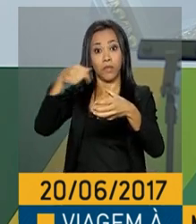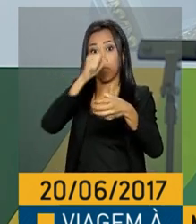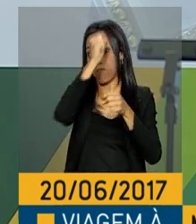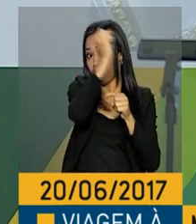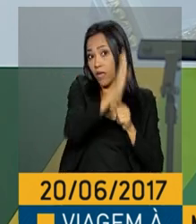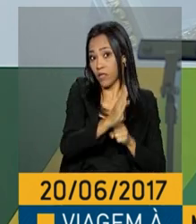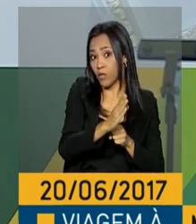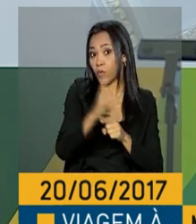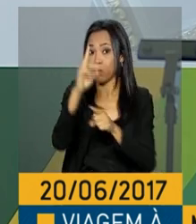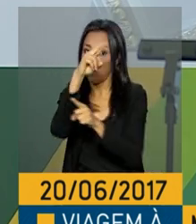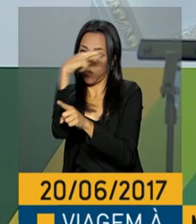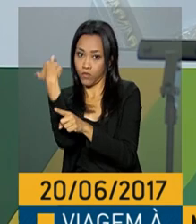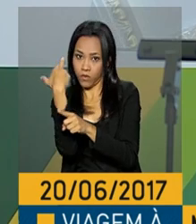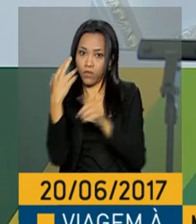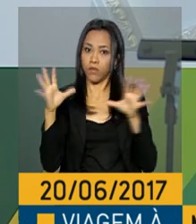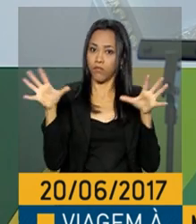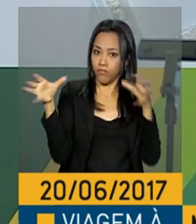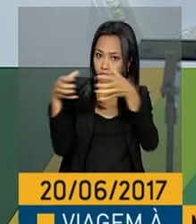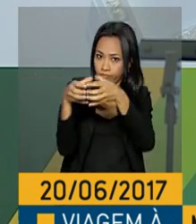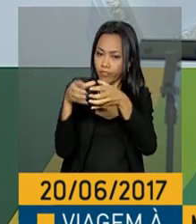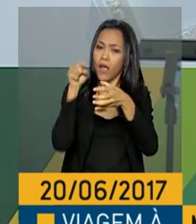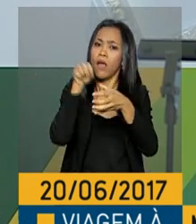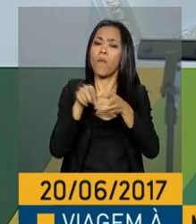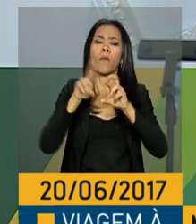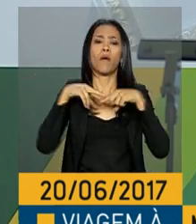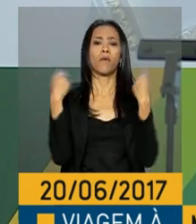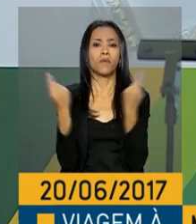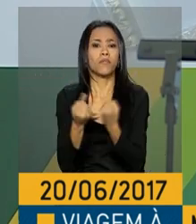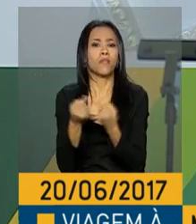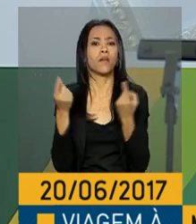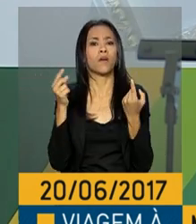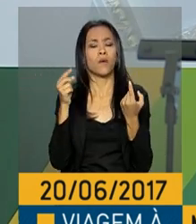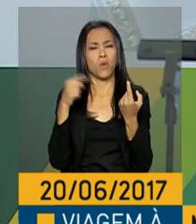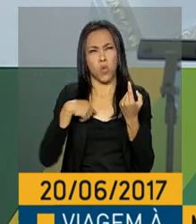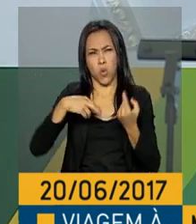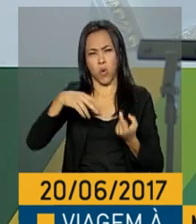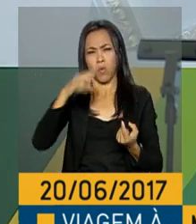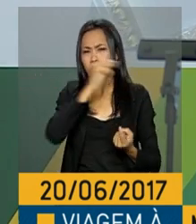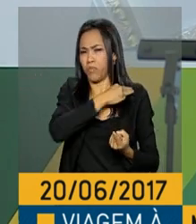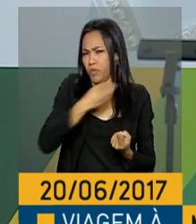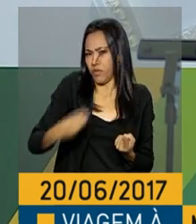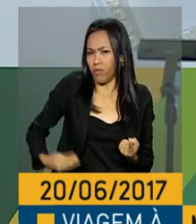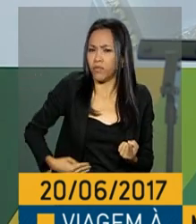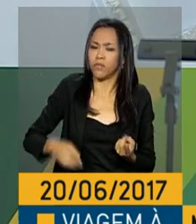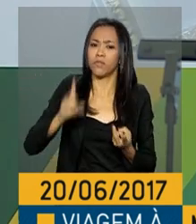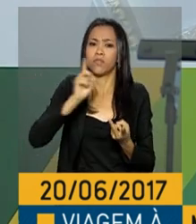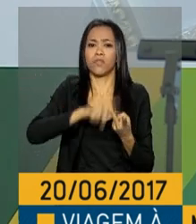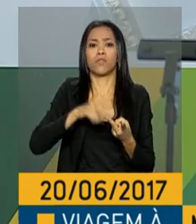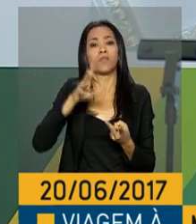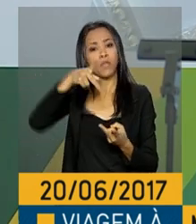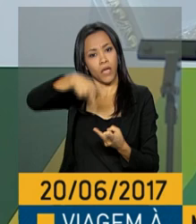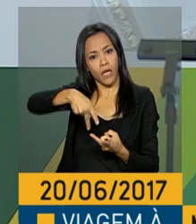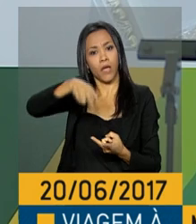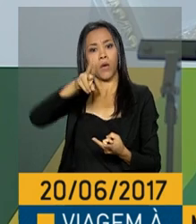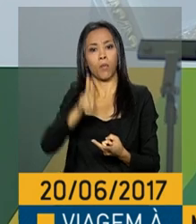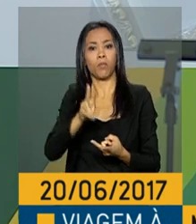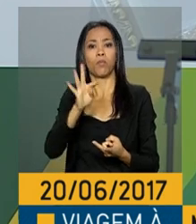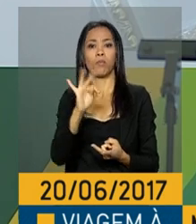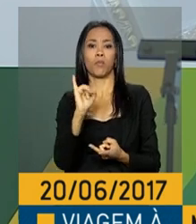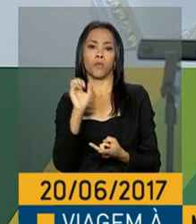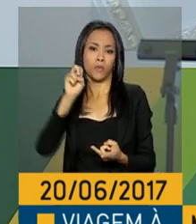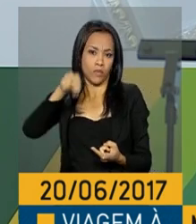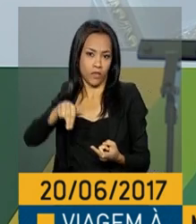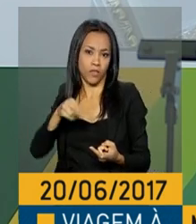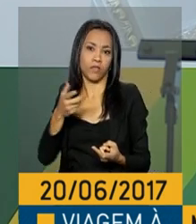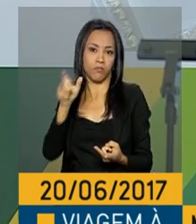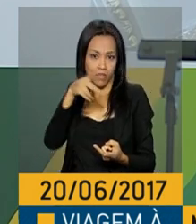Brasil-Rússia, num primeiro momento até numa reunião com o então chefe de governo e primeiro-ministro Putin, numa segunda vez